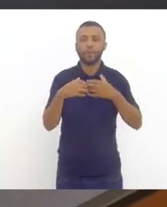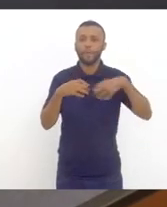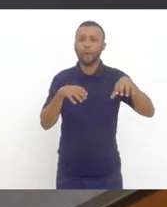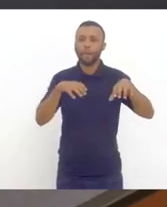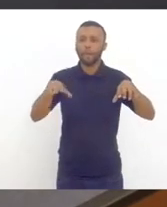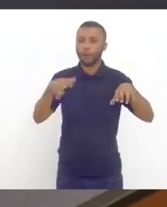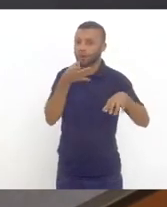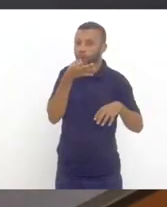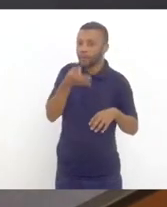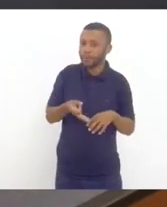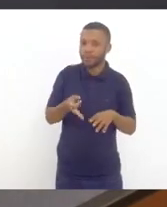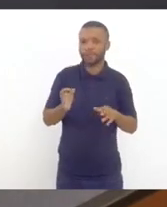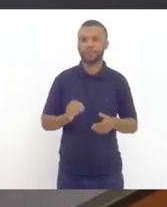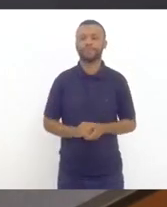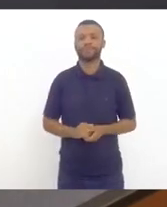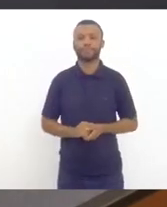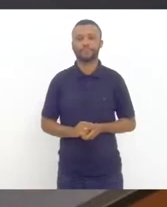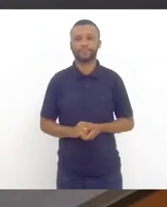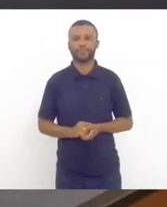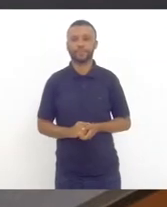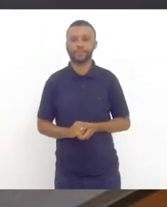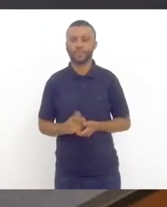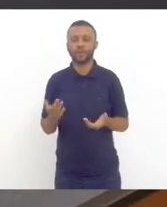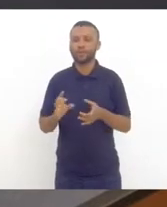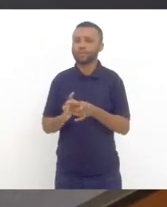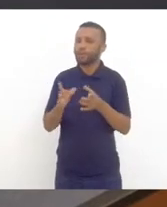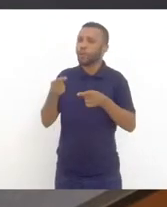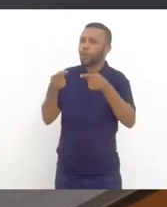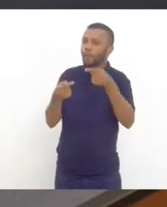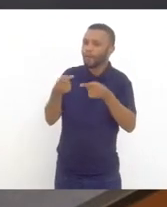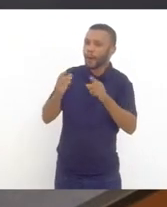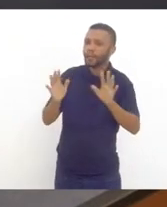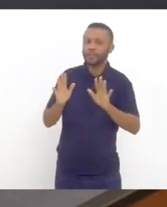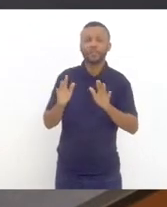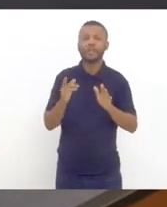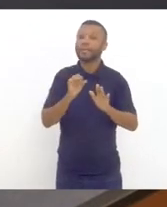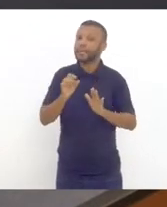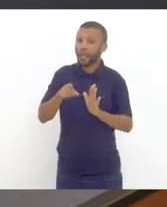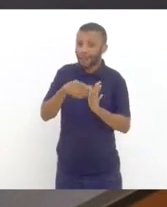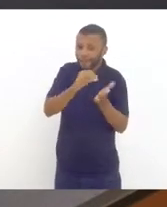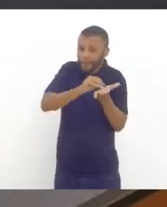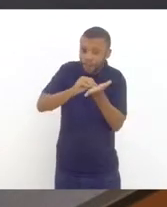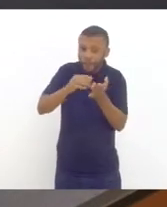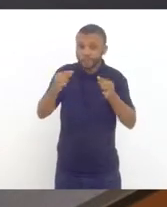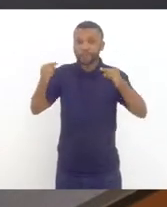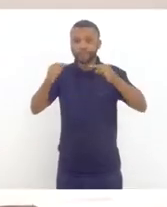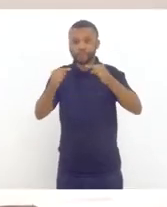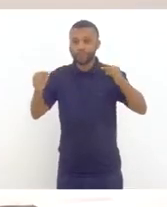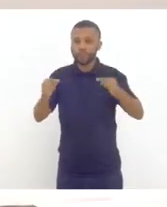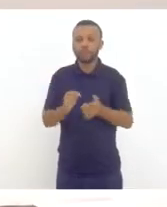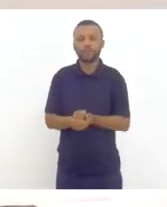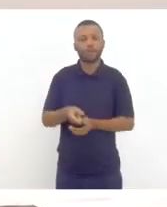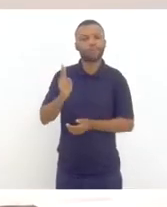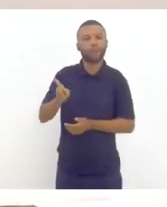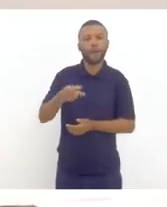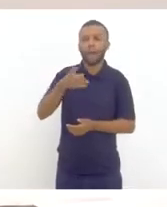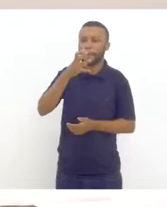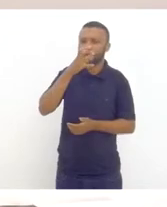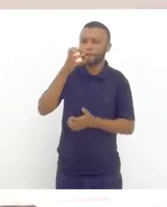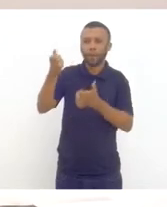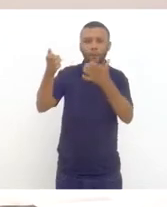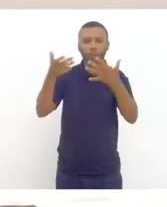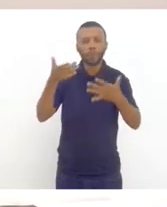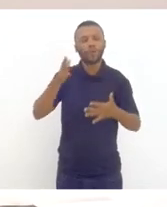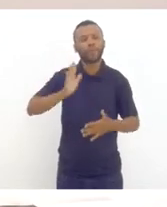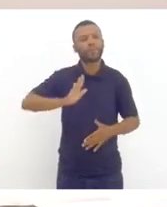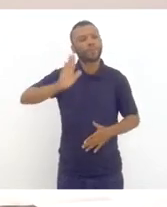diferentes. Só tá isso. Então, Paulo, acho que o debate está aberto. Não temos concordância, claro. Vamos continuar a ouvir. Na ordem se